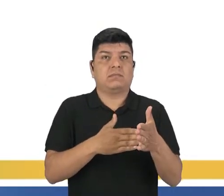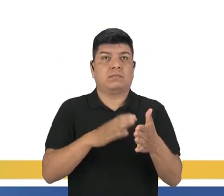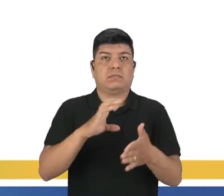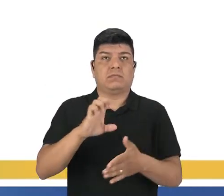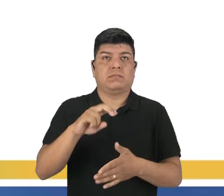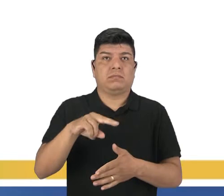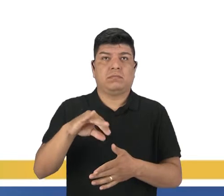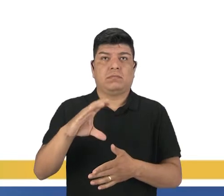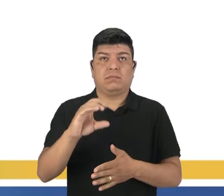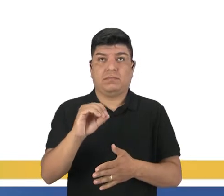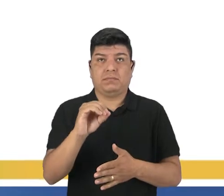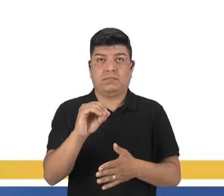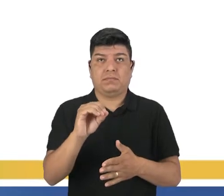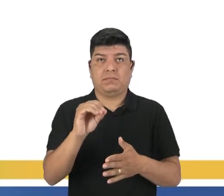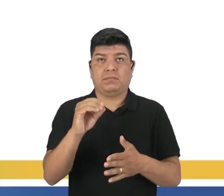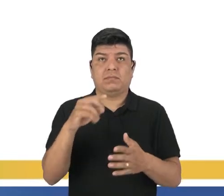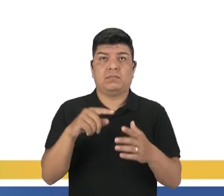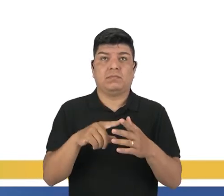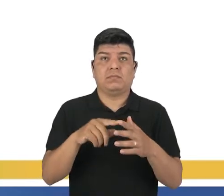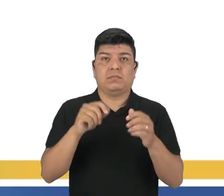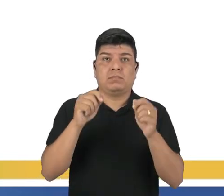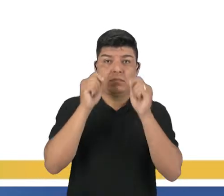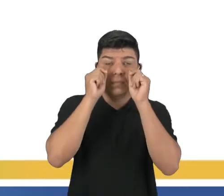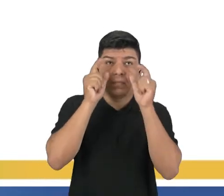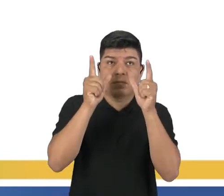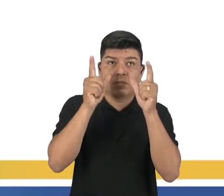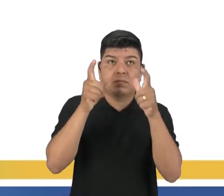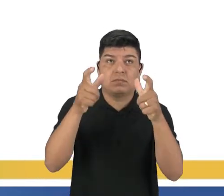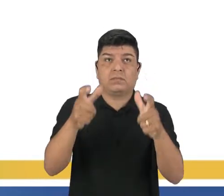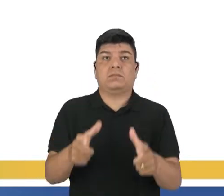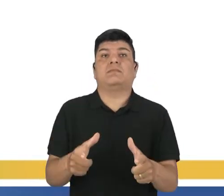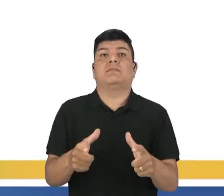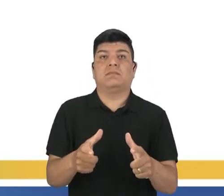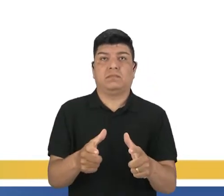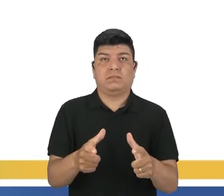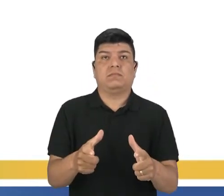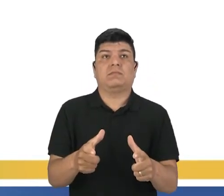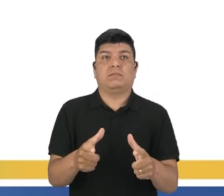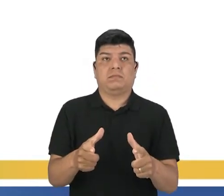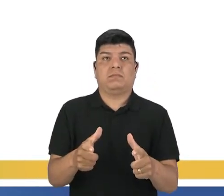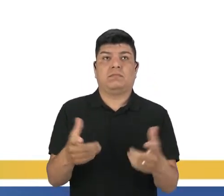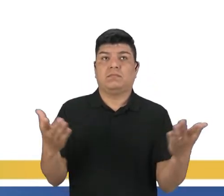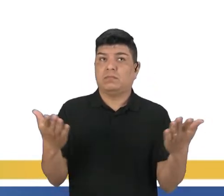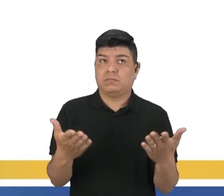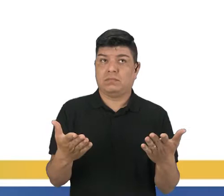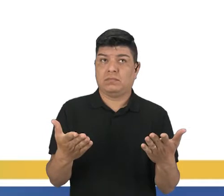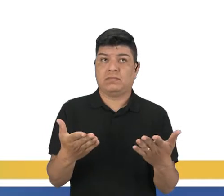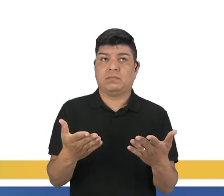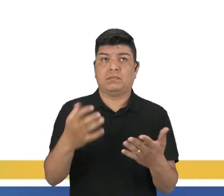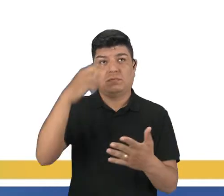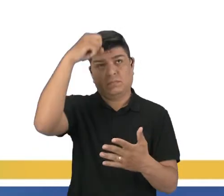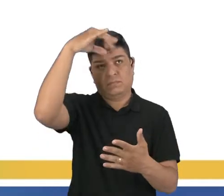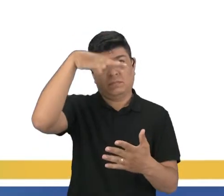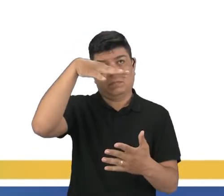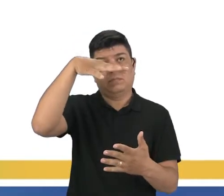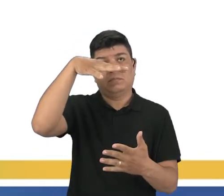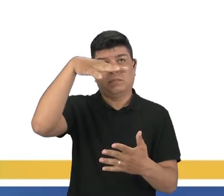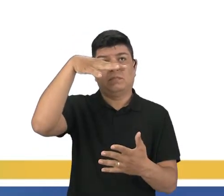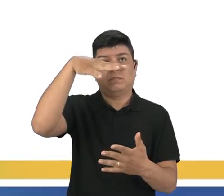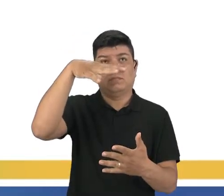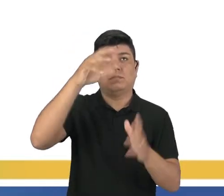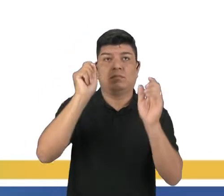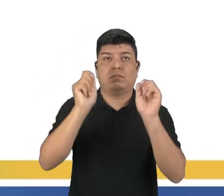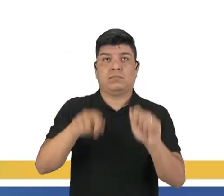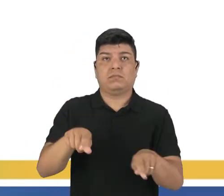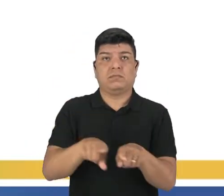espaço cênico. Os focos concentrados sobre uma parte do palco significa o lugar da ação nesse momento. A luz